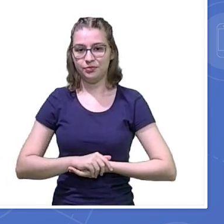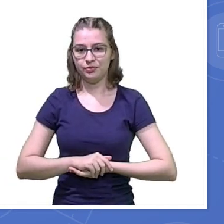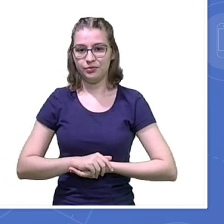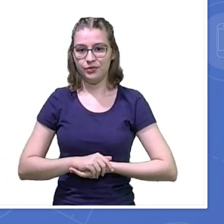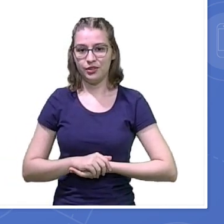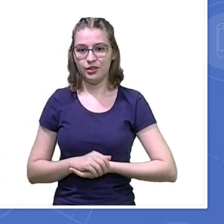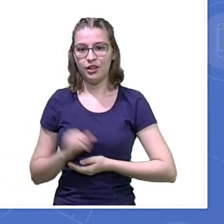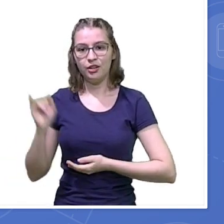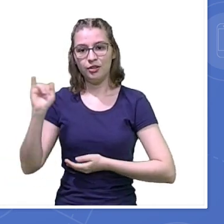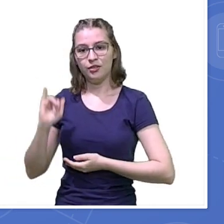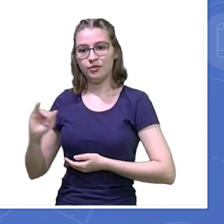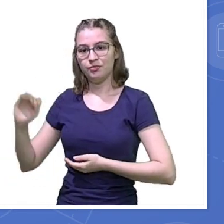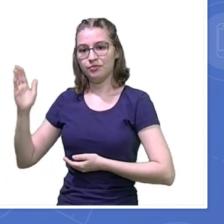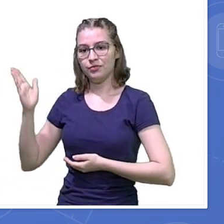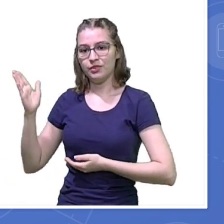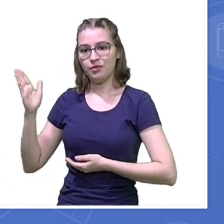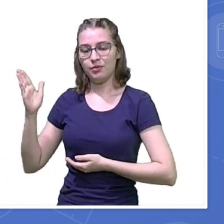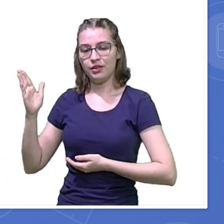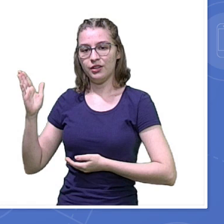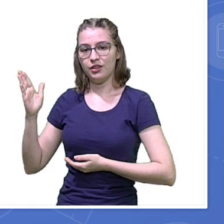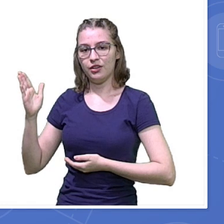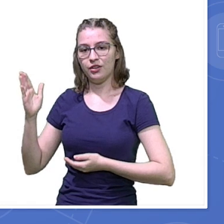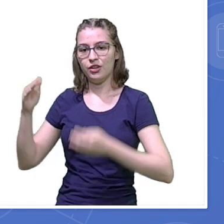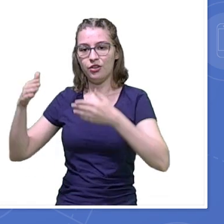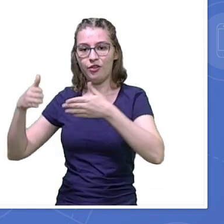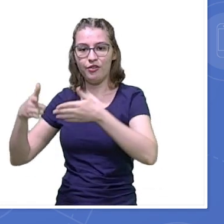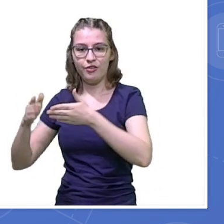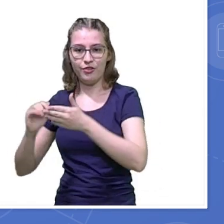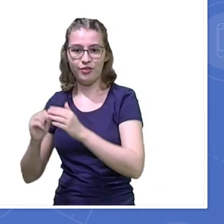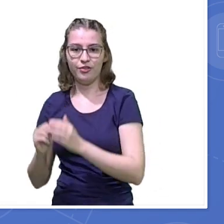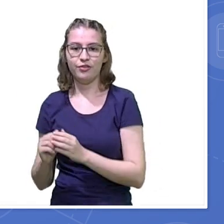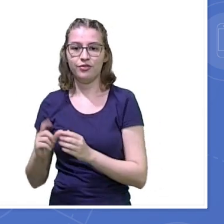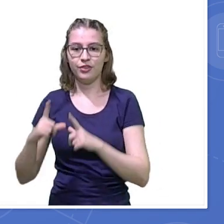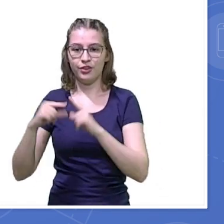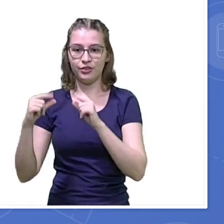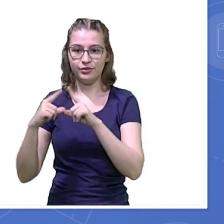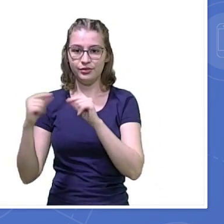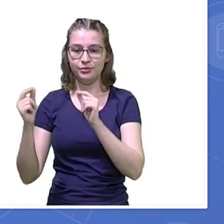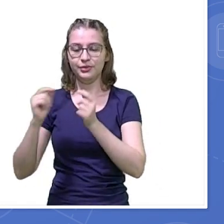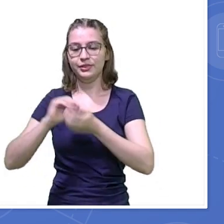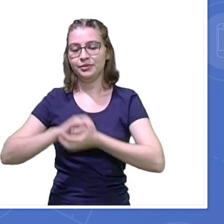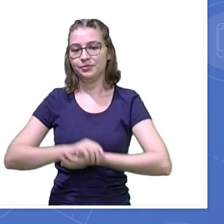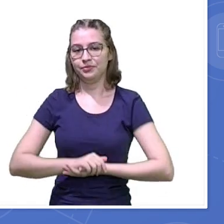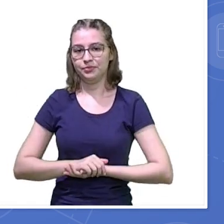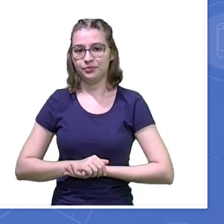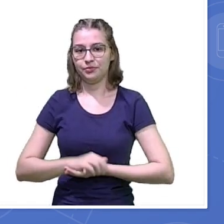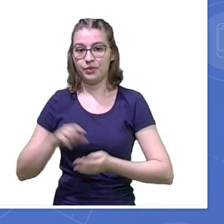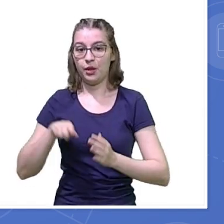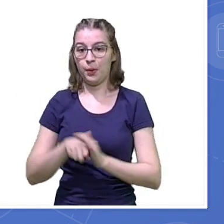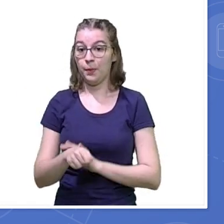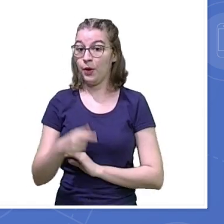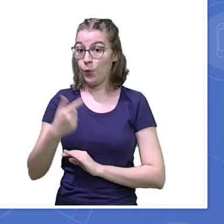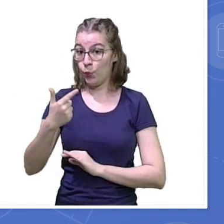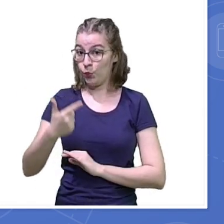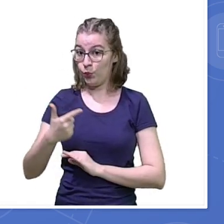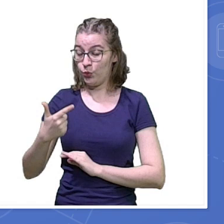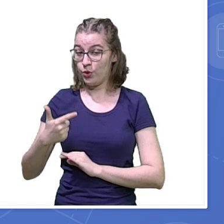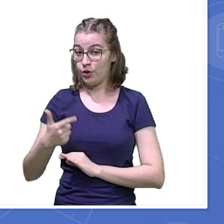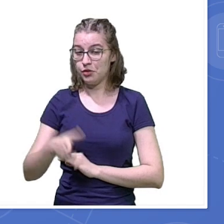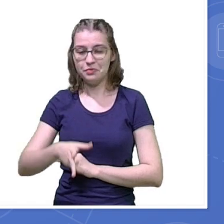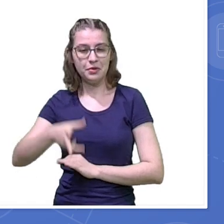lá na praça principal, né? Lá em Brasília, lá no Distrito Federal. A questão era para você